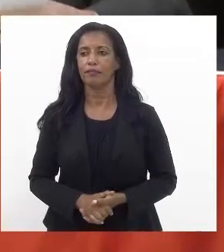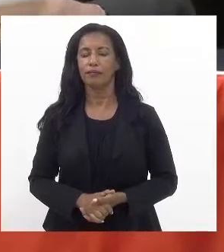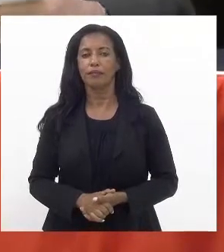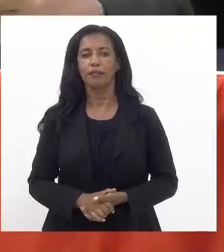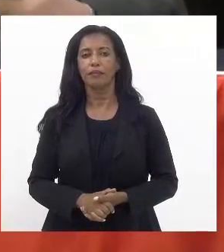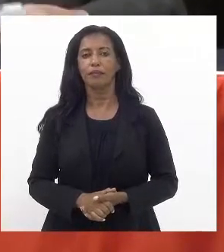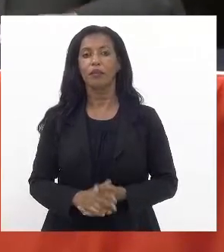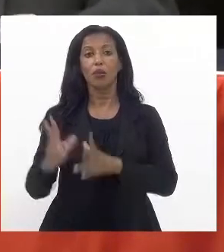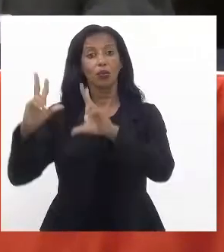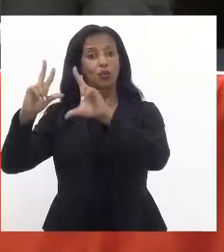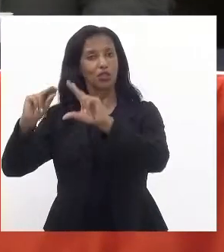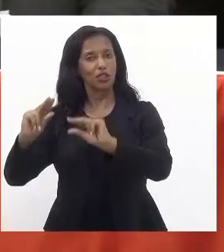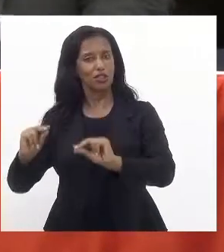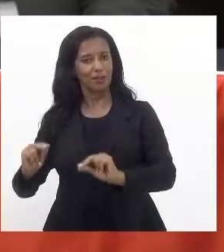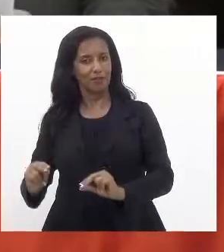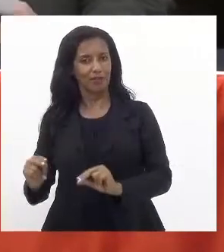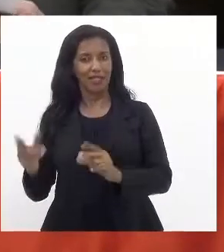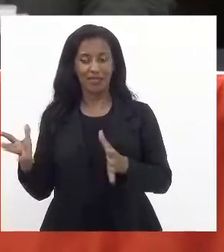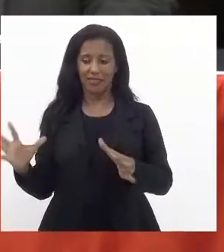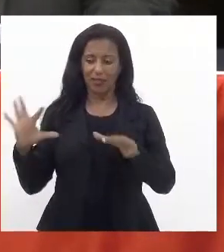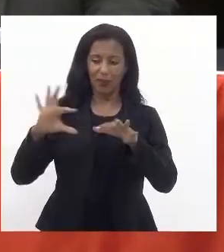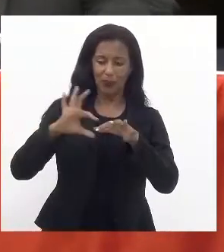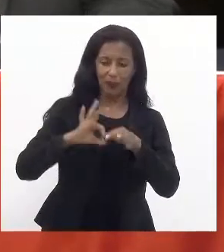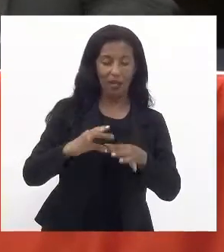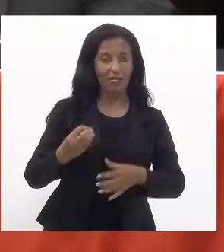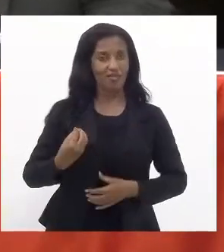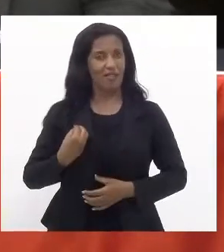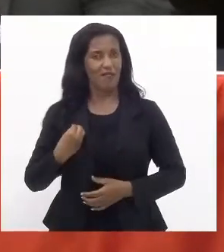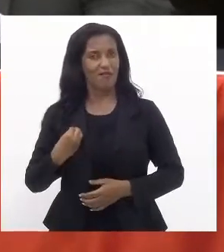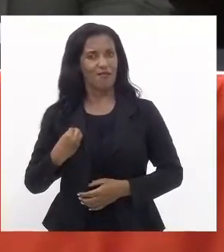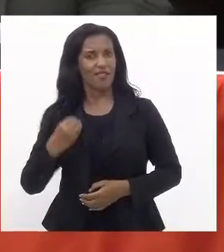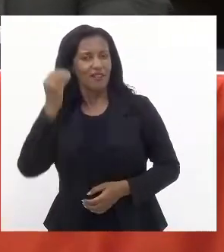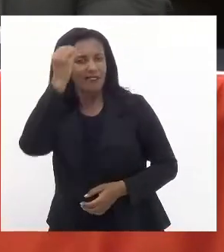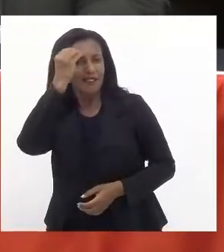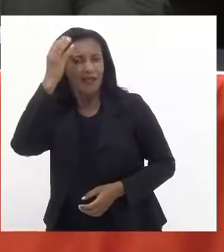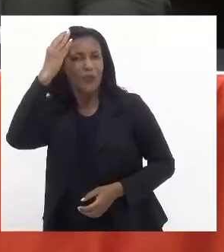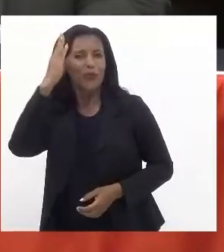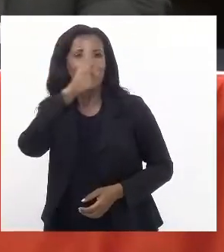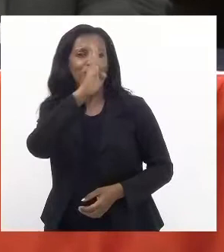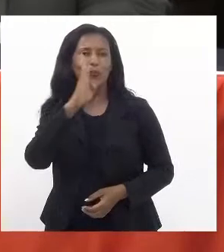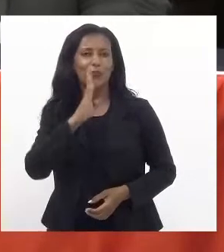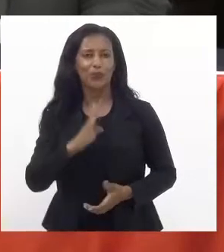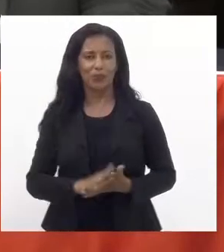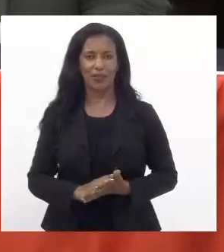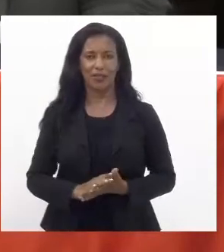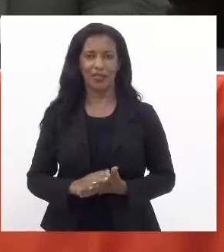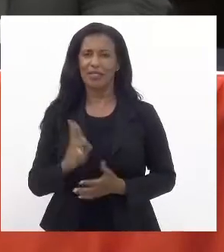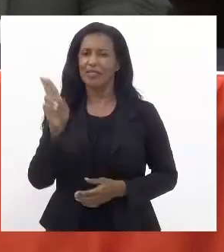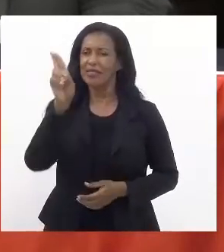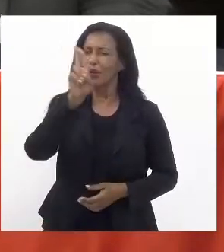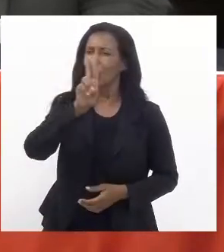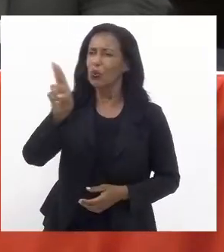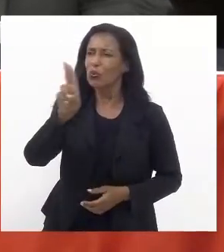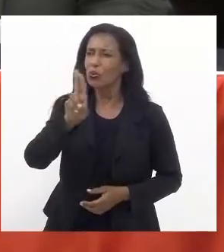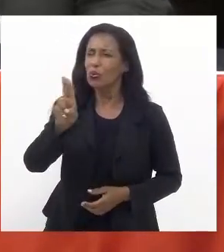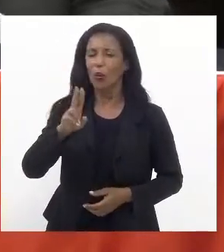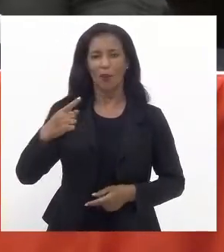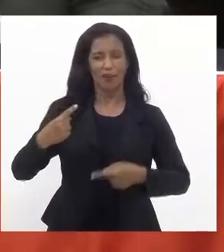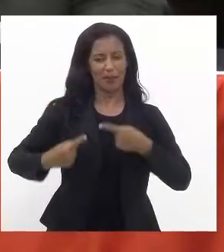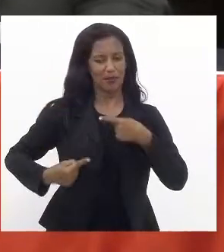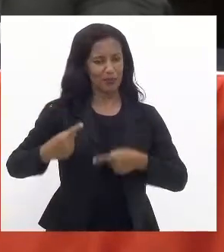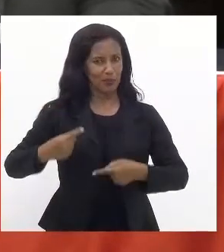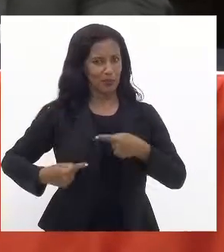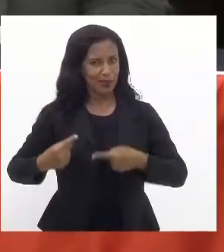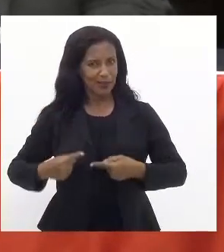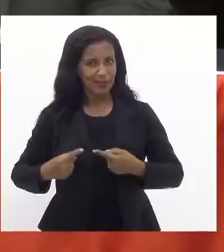Os libaneses estão integrados na vida e na cultura brasileira. São nomes presentes na política,